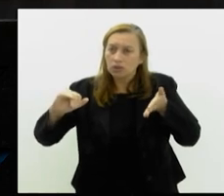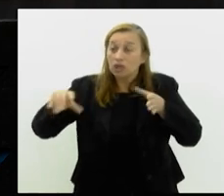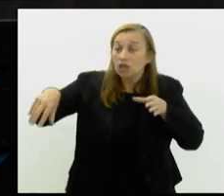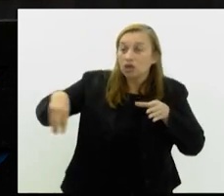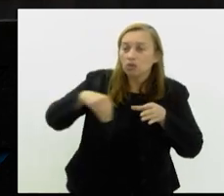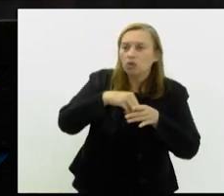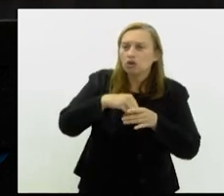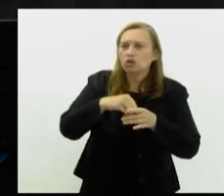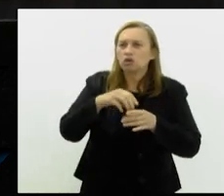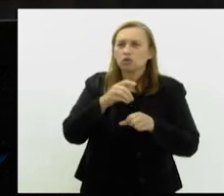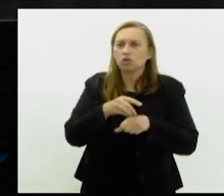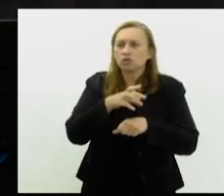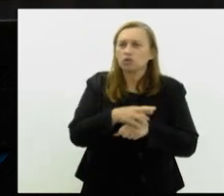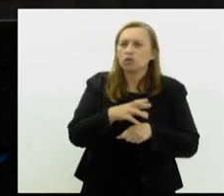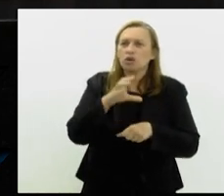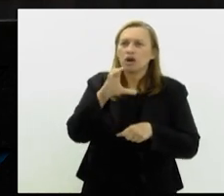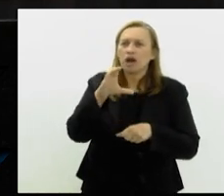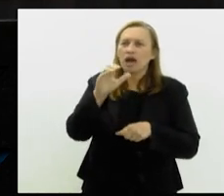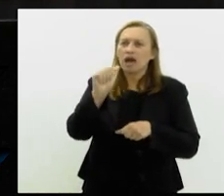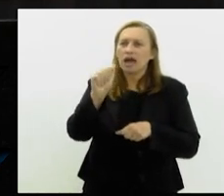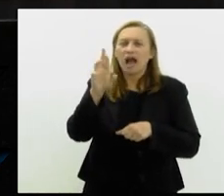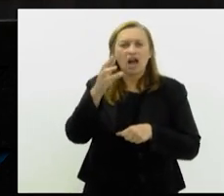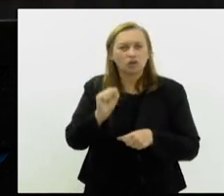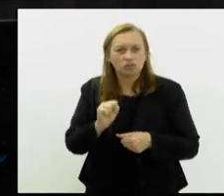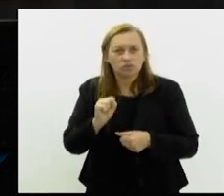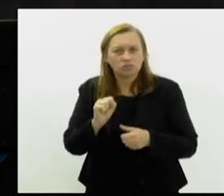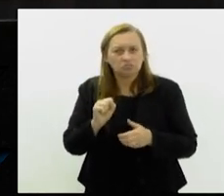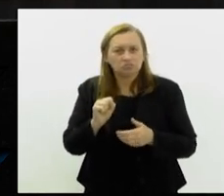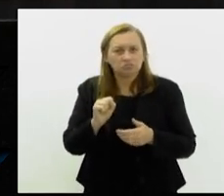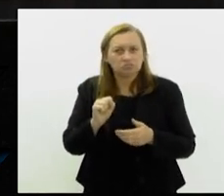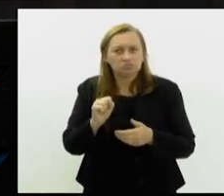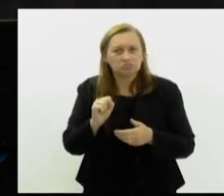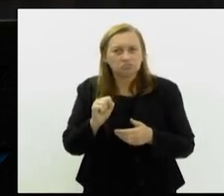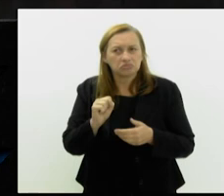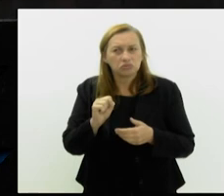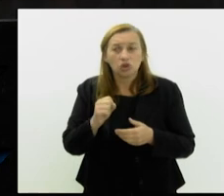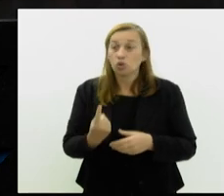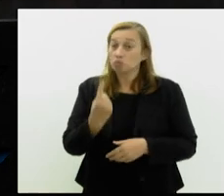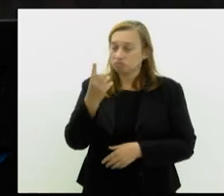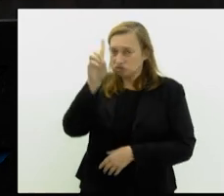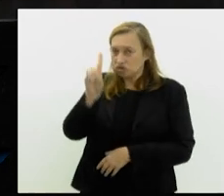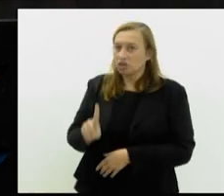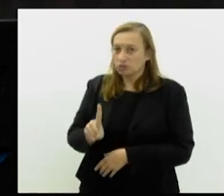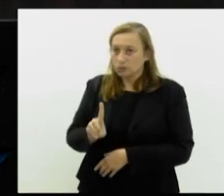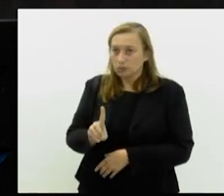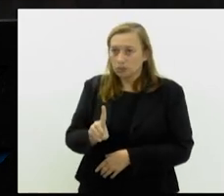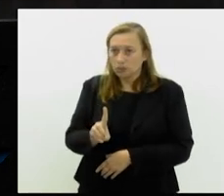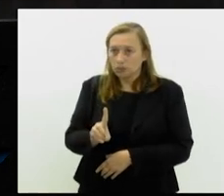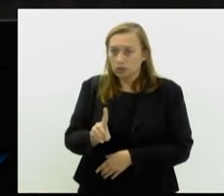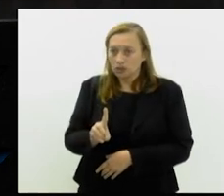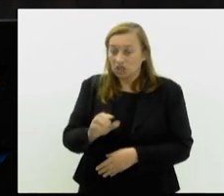Dr Carlos Chin Singer como um dos diretores